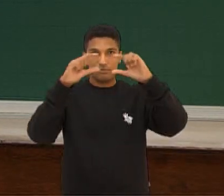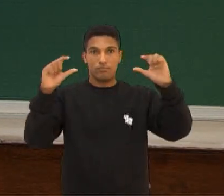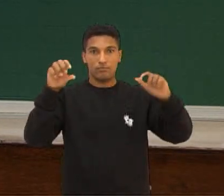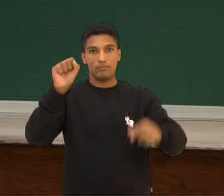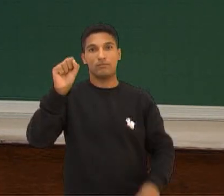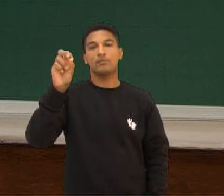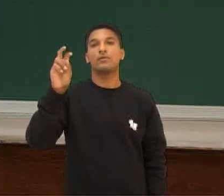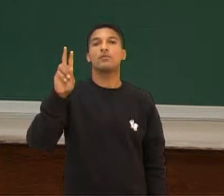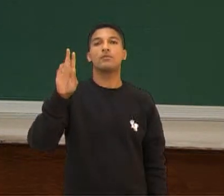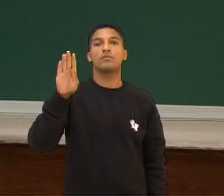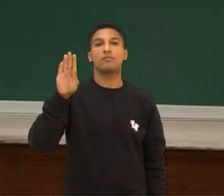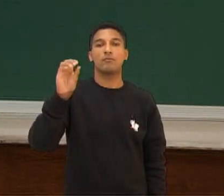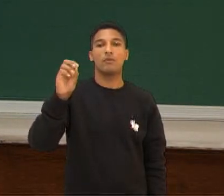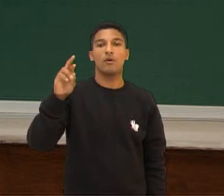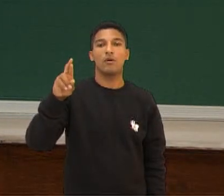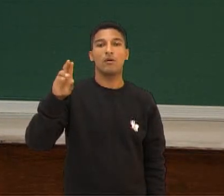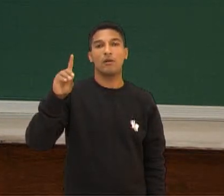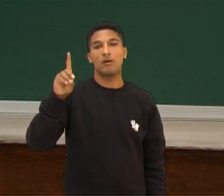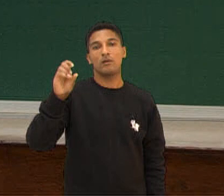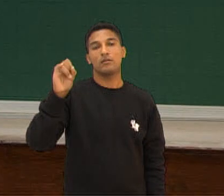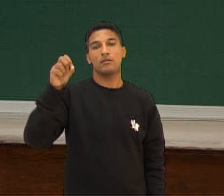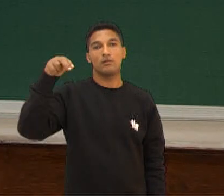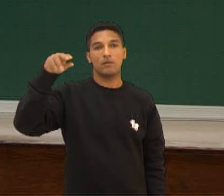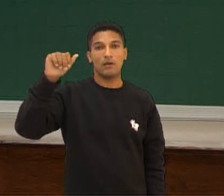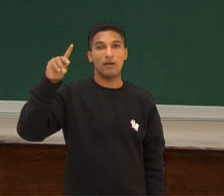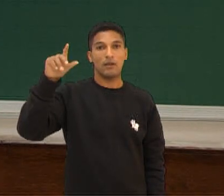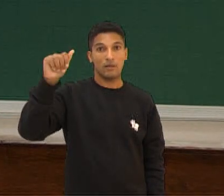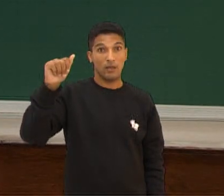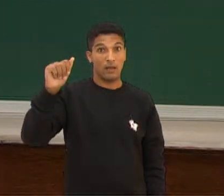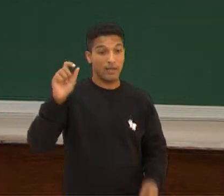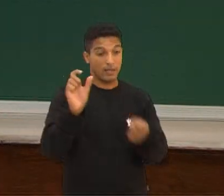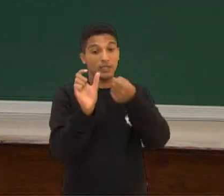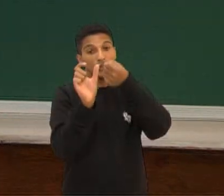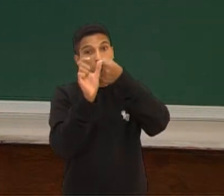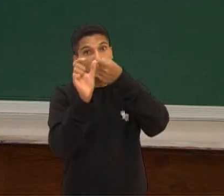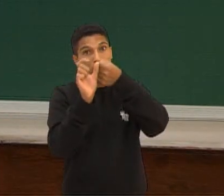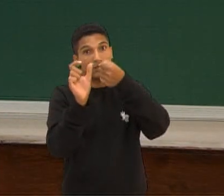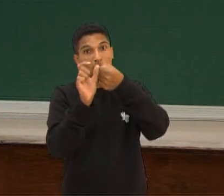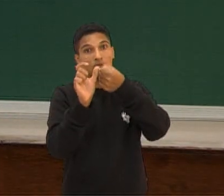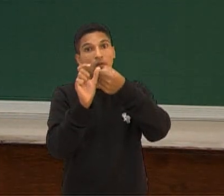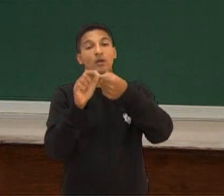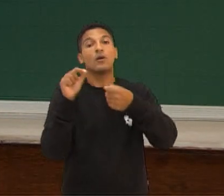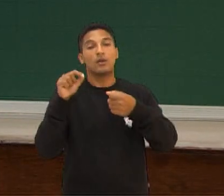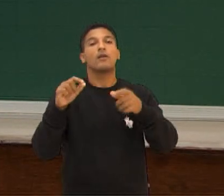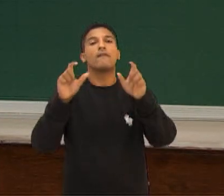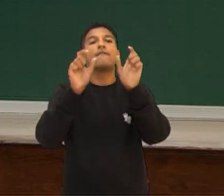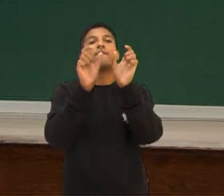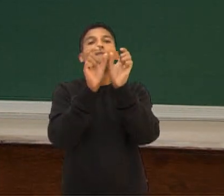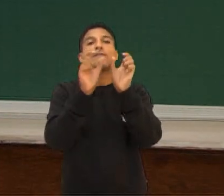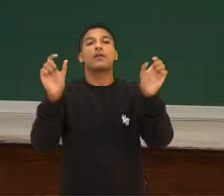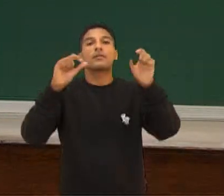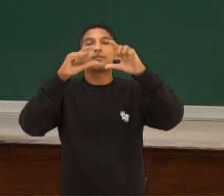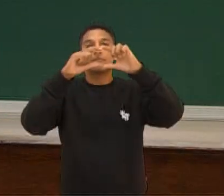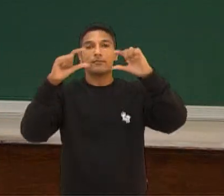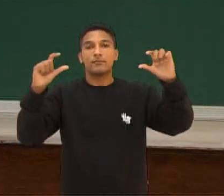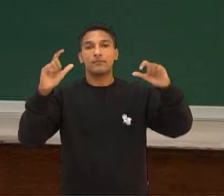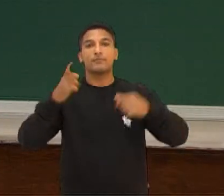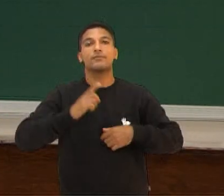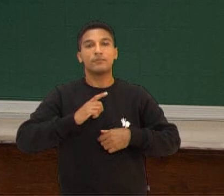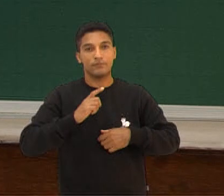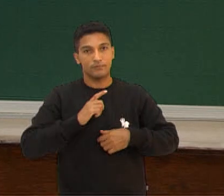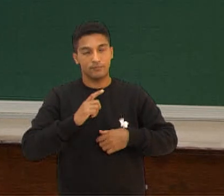que o verbo tem papel de sujeito no período simples,